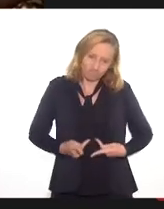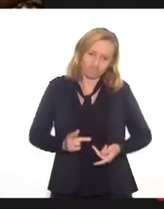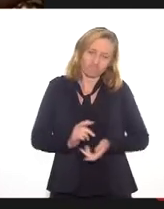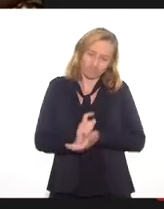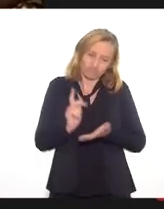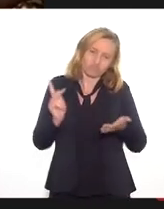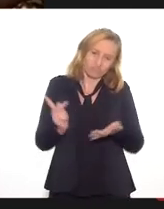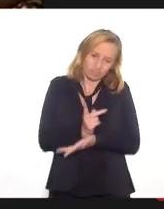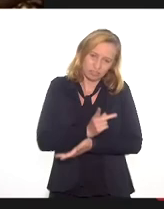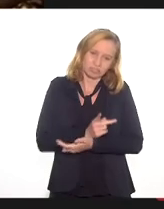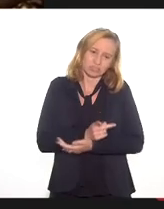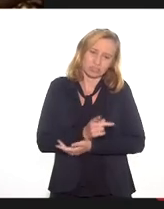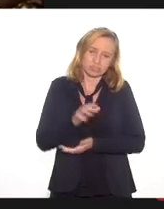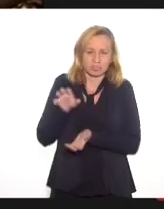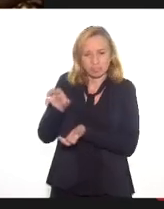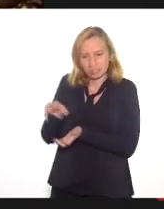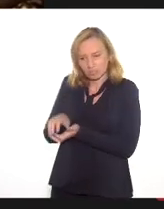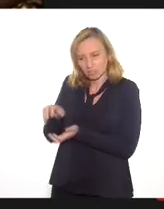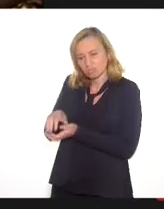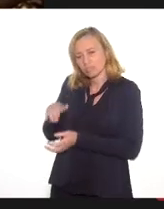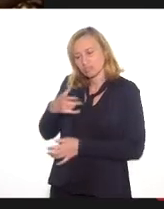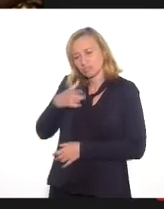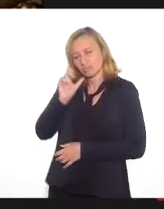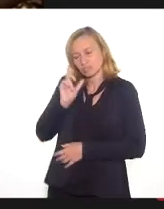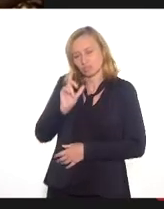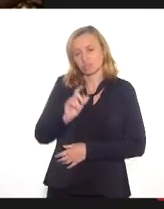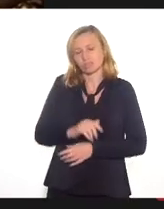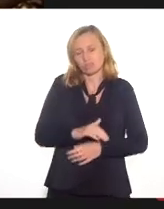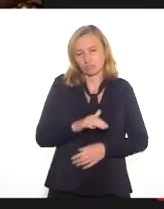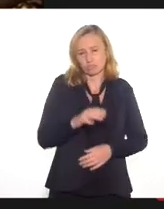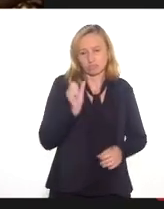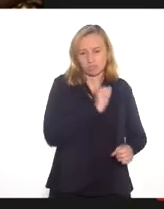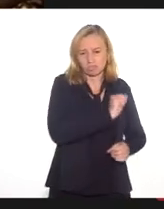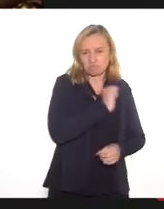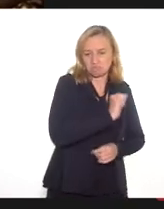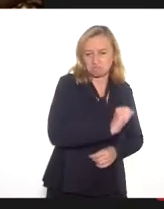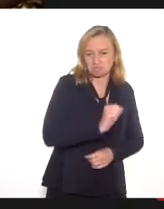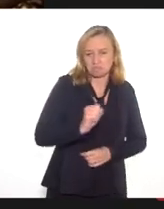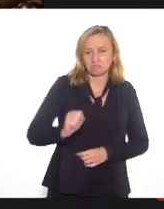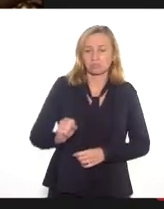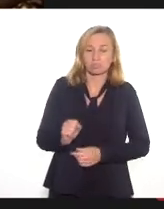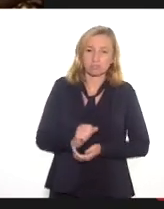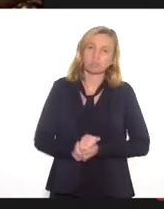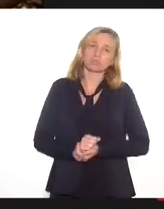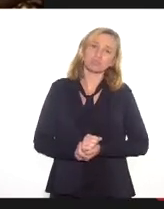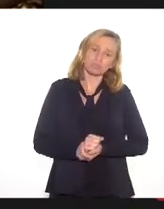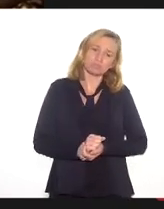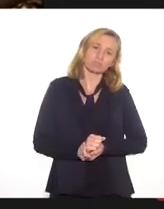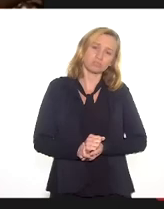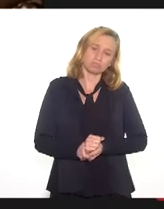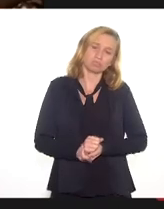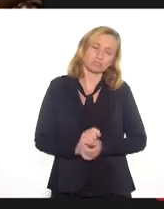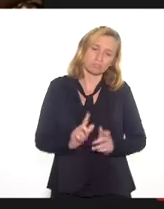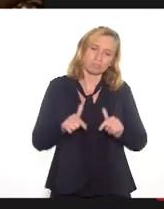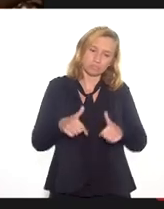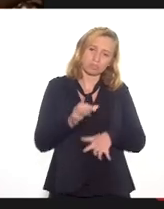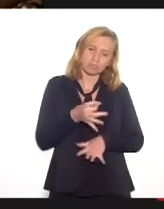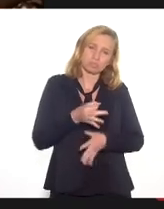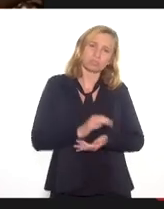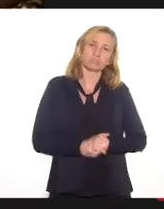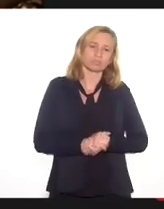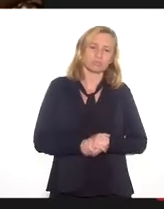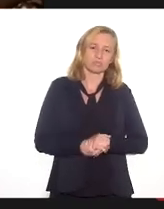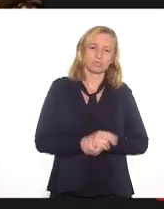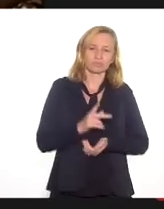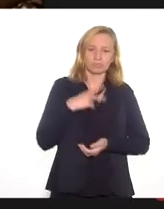aconteceu no Jacarezinho ontem um massacre uma chacina e temos que tratá-lo como tal não adianta dizer